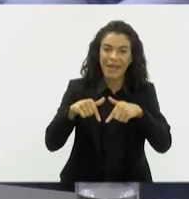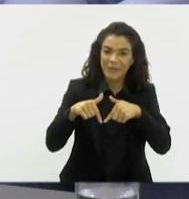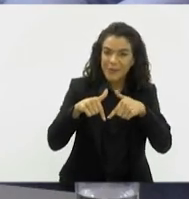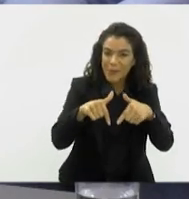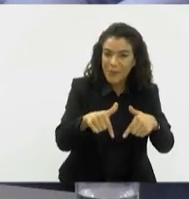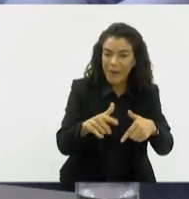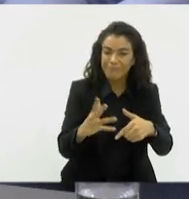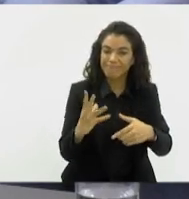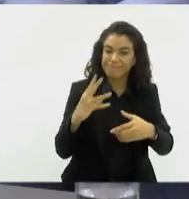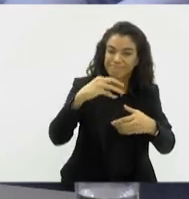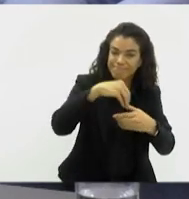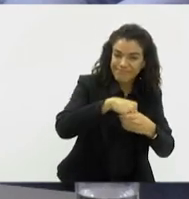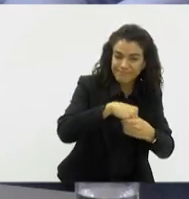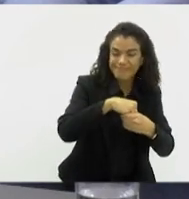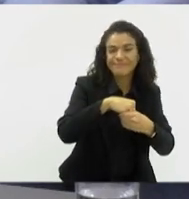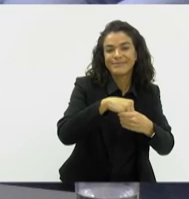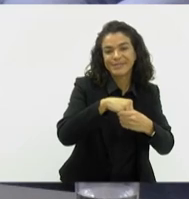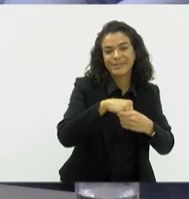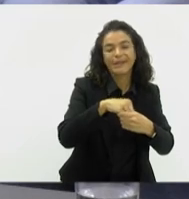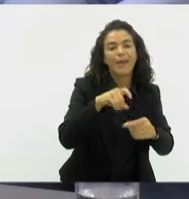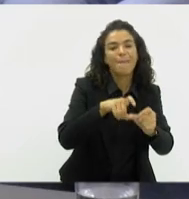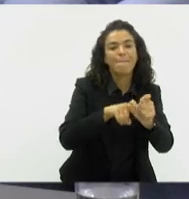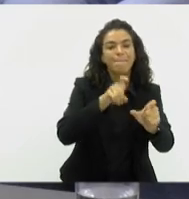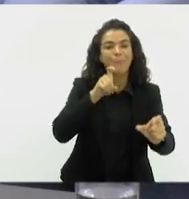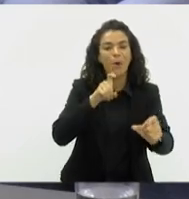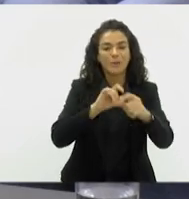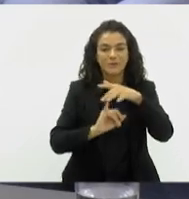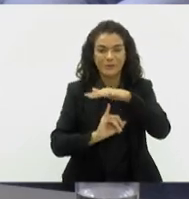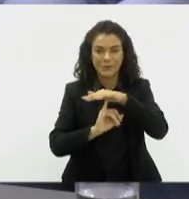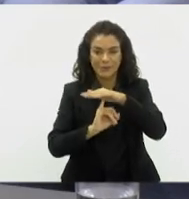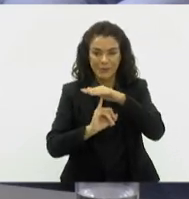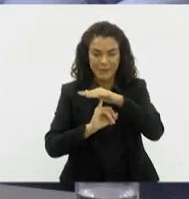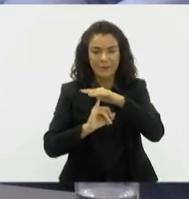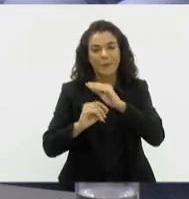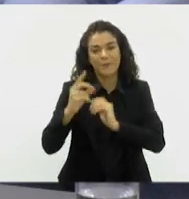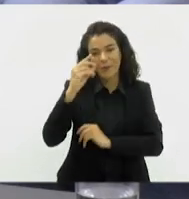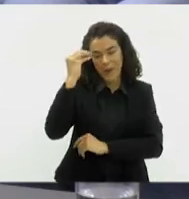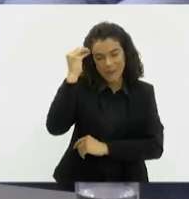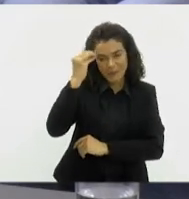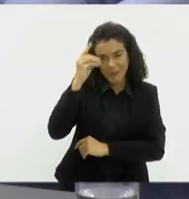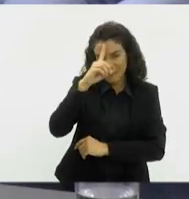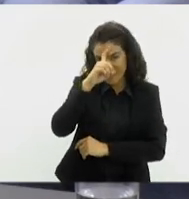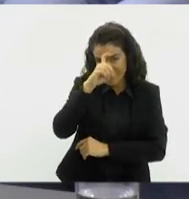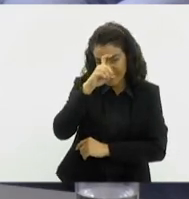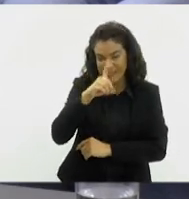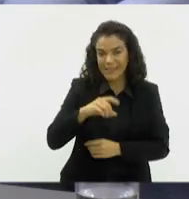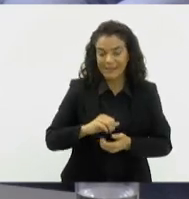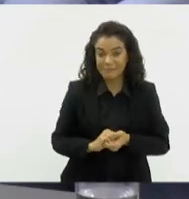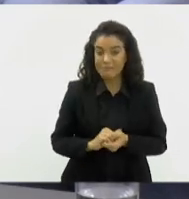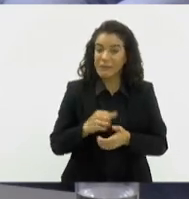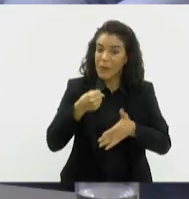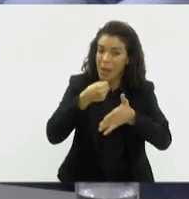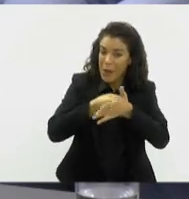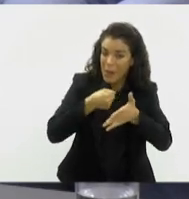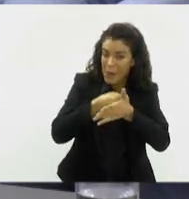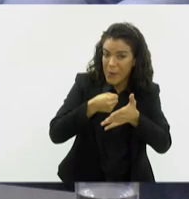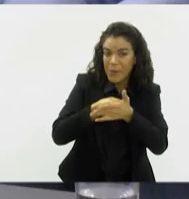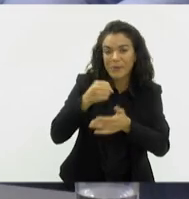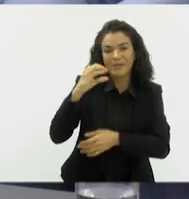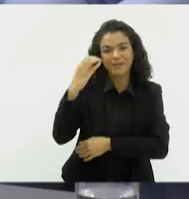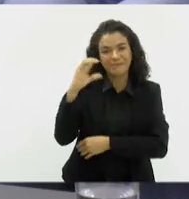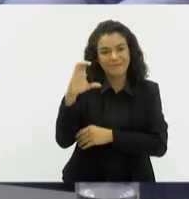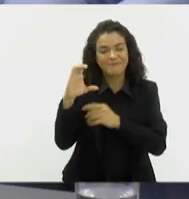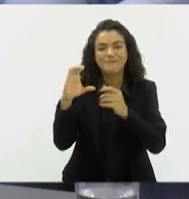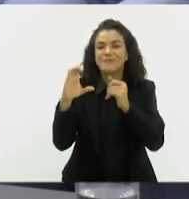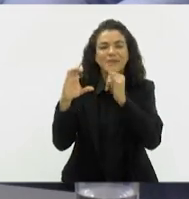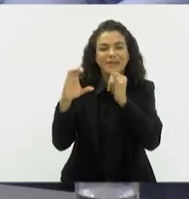são feitos de desinstitucionalização, ou, como a deputada Dani Monteiro está dizendo, tem uma luta aí em Niterói para pensar como